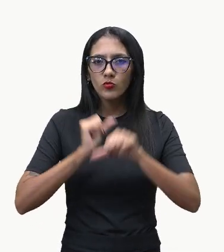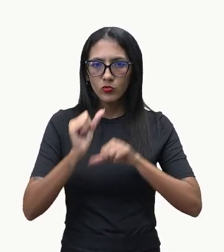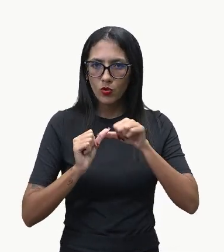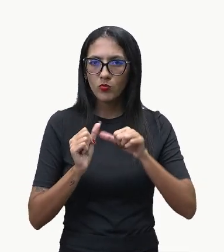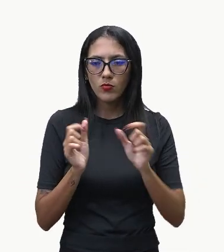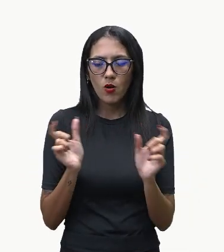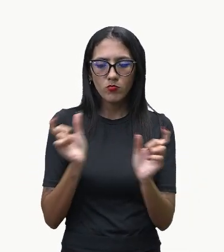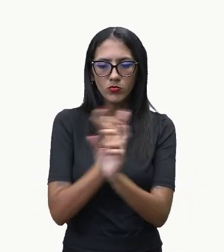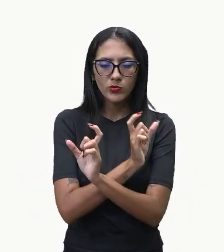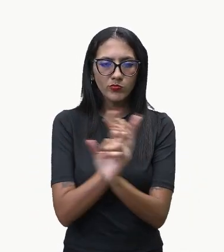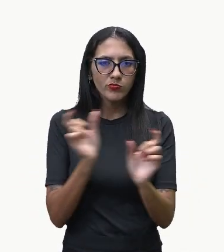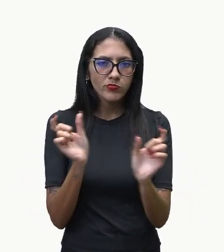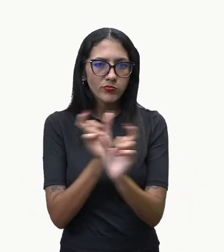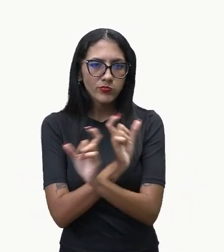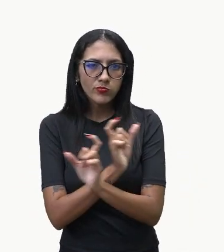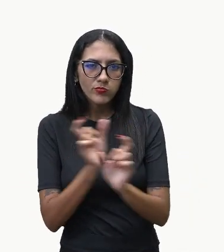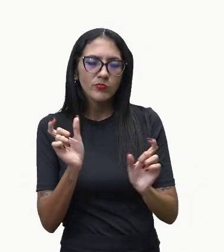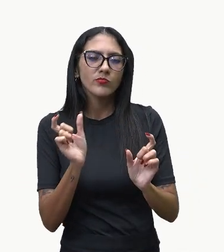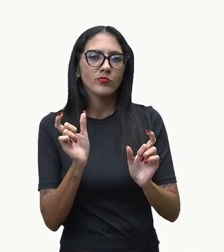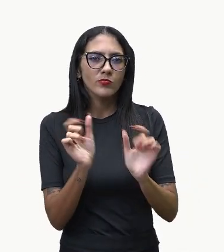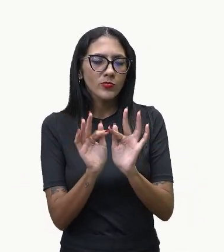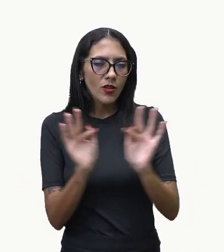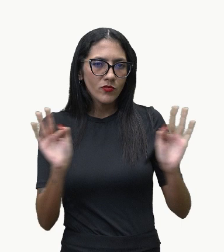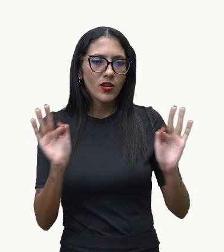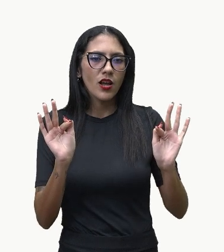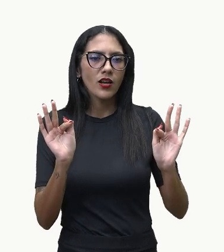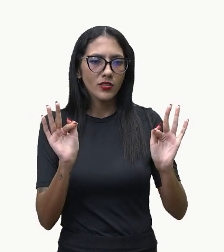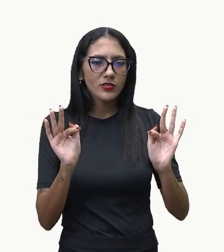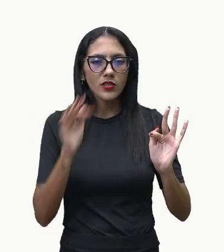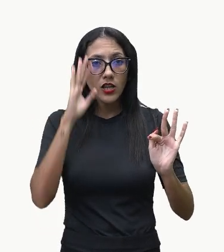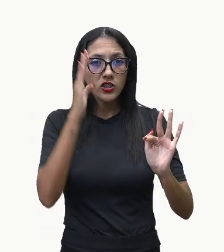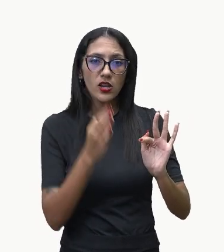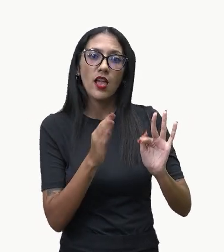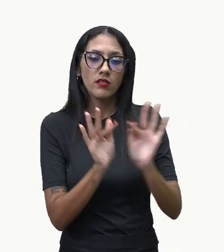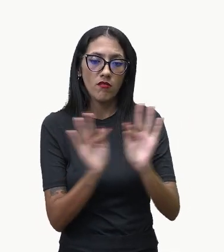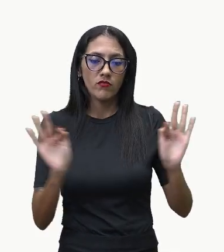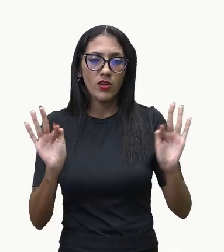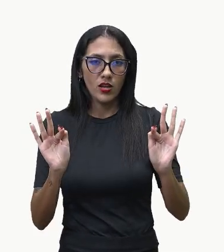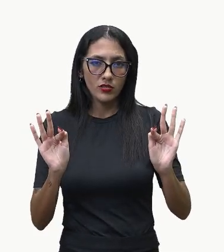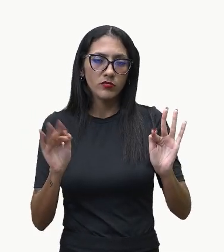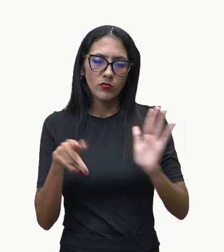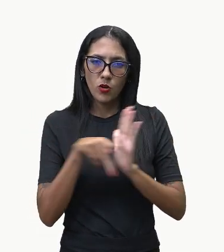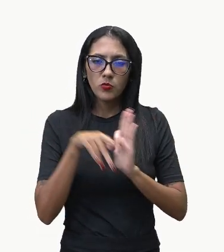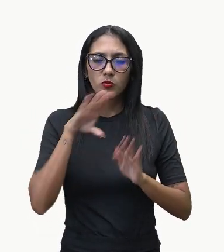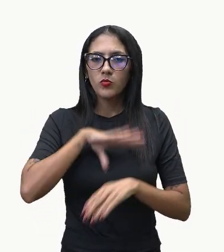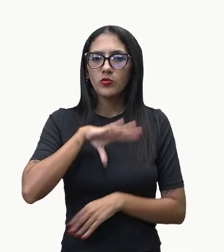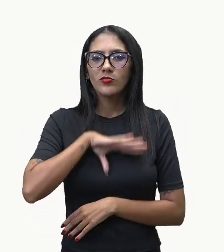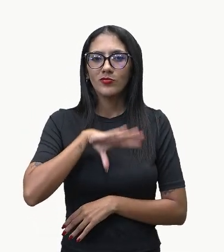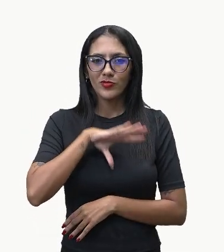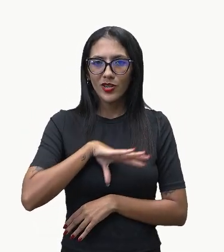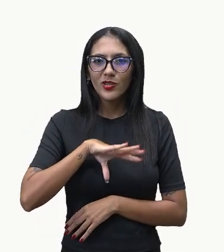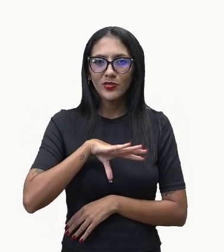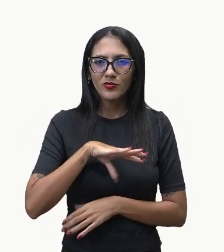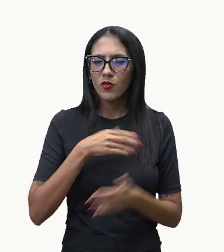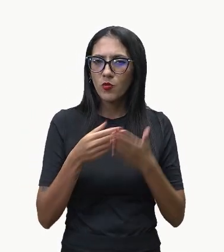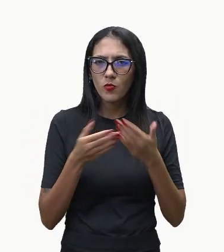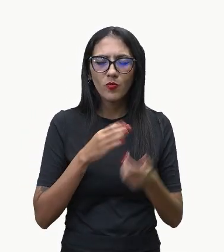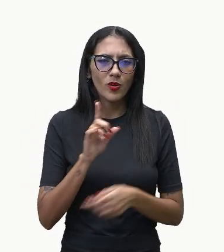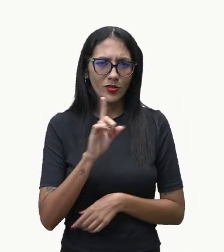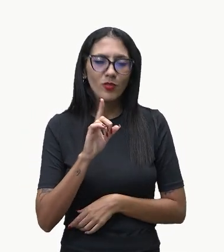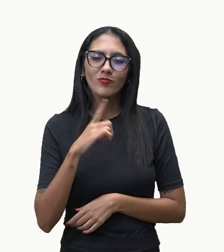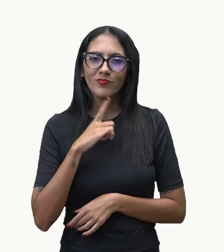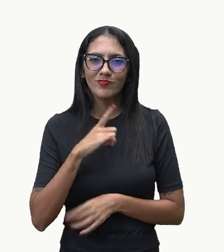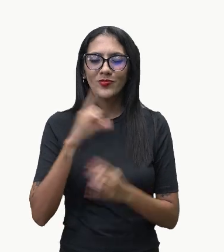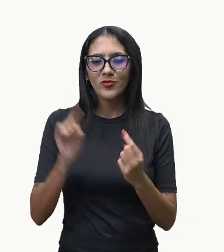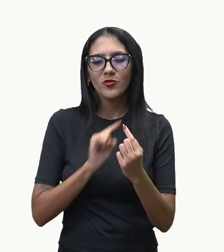que seria a ordem canônica, a ordem direta da nossa língua portuguesa. Não foi à toa. Ele fez